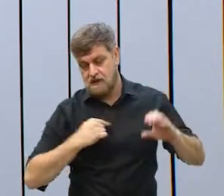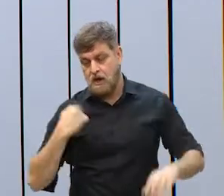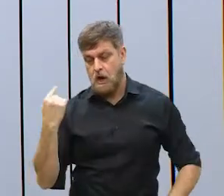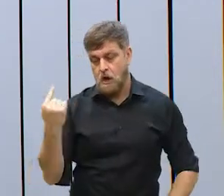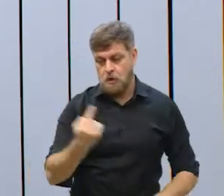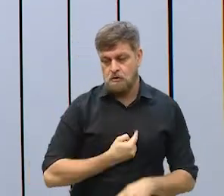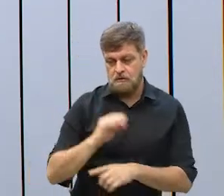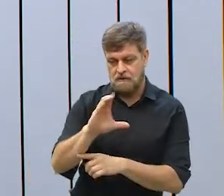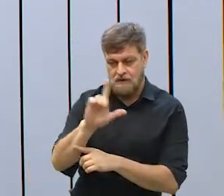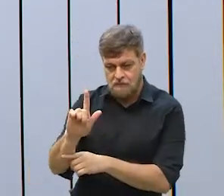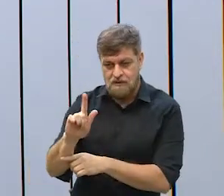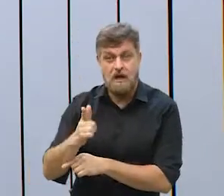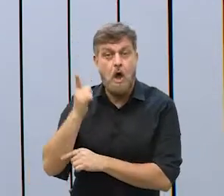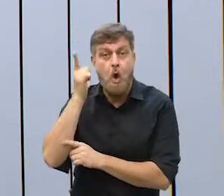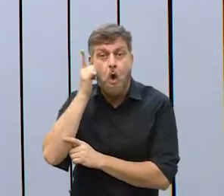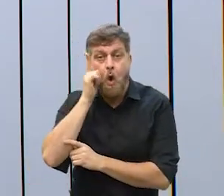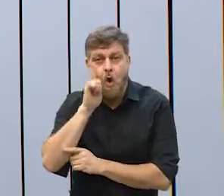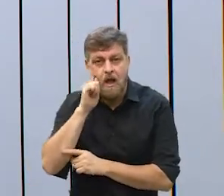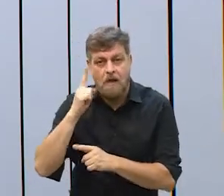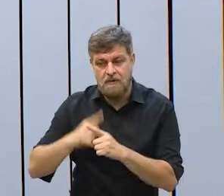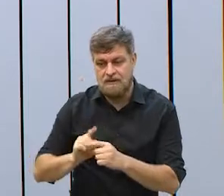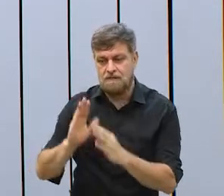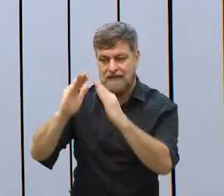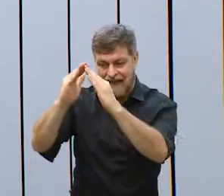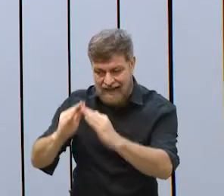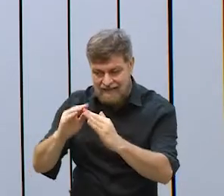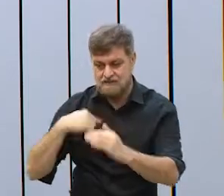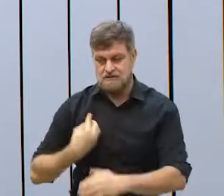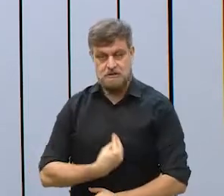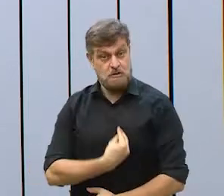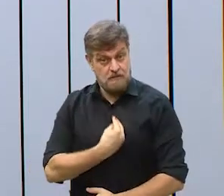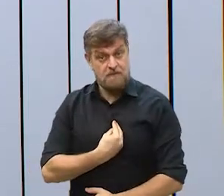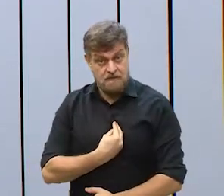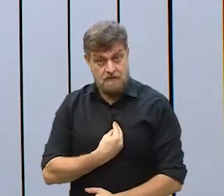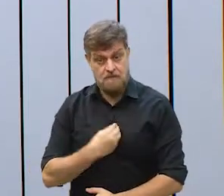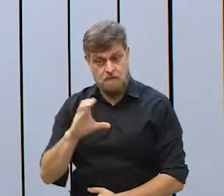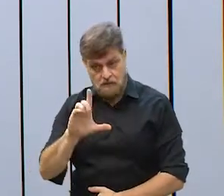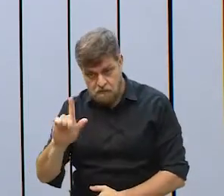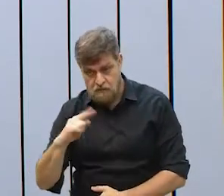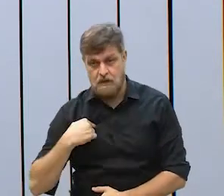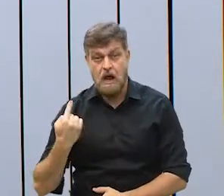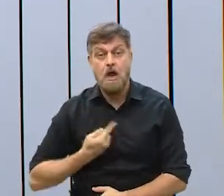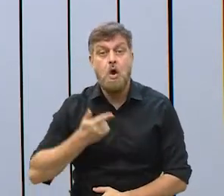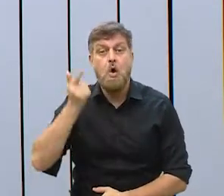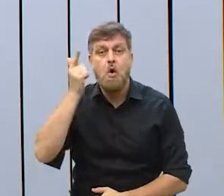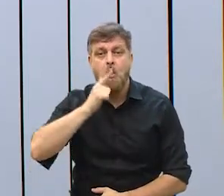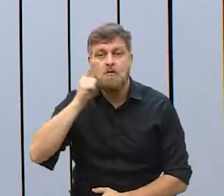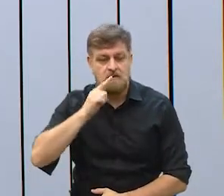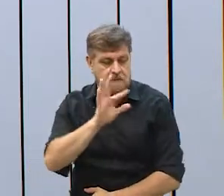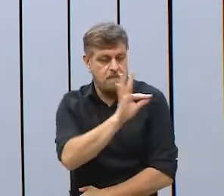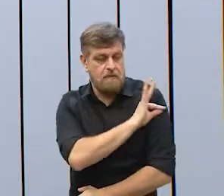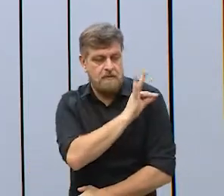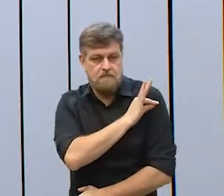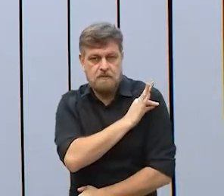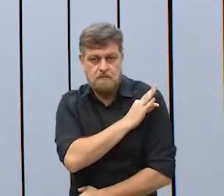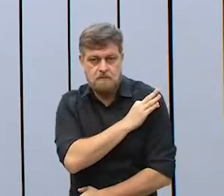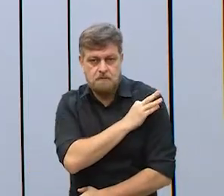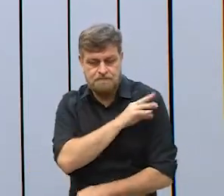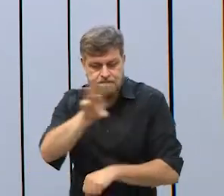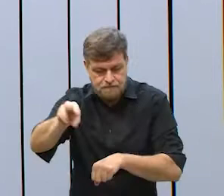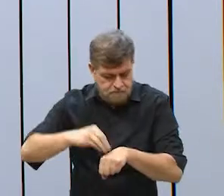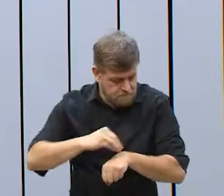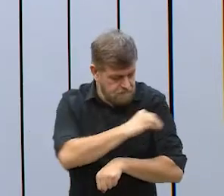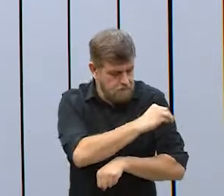nós conseguimos, porque nós estamos lá, moramos lá, nós conseguimos trazer para o poder público